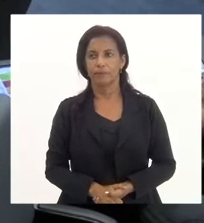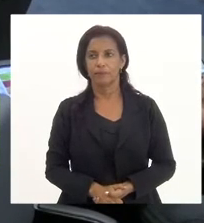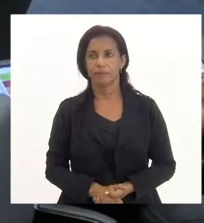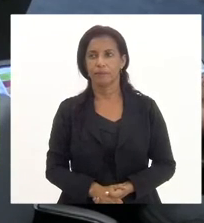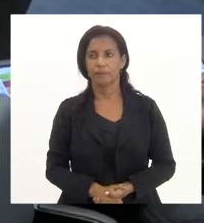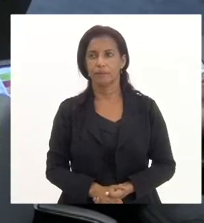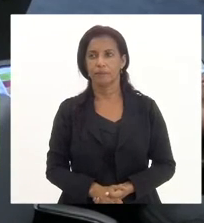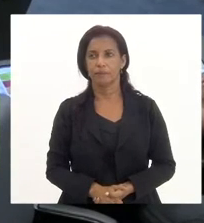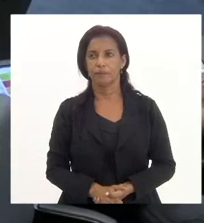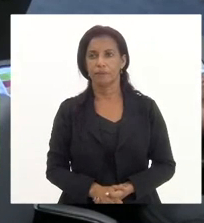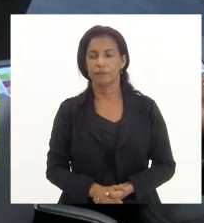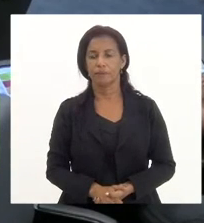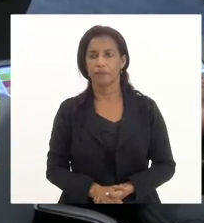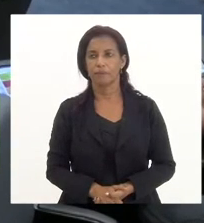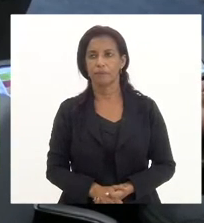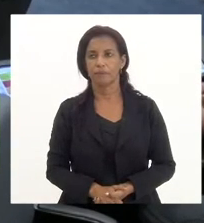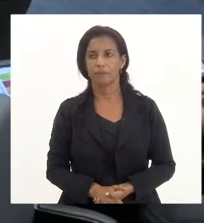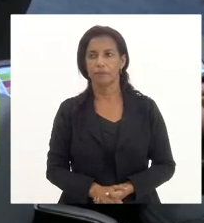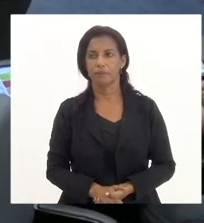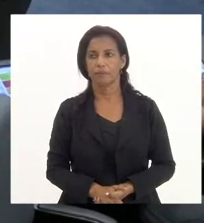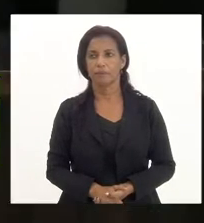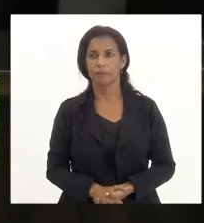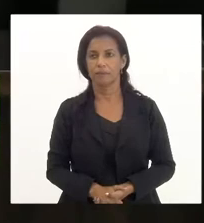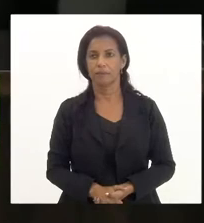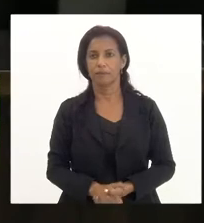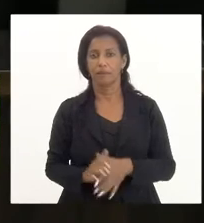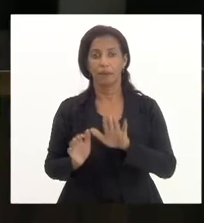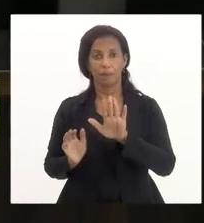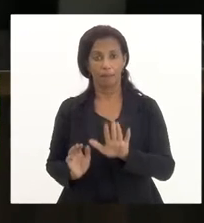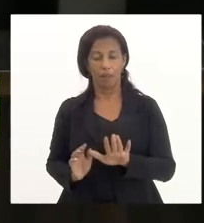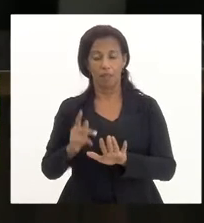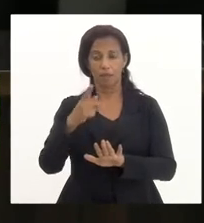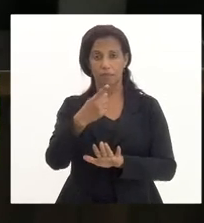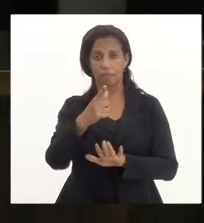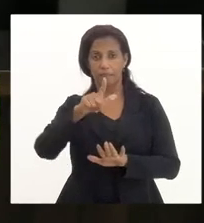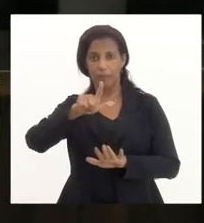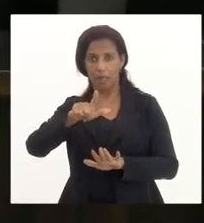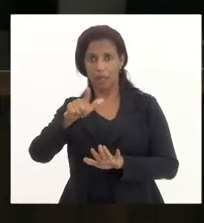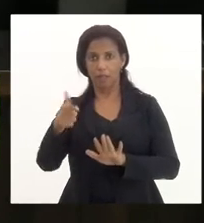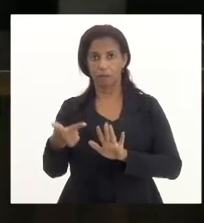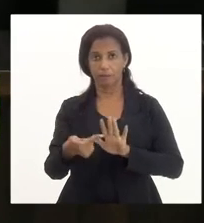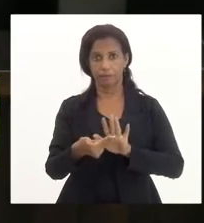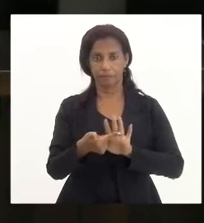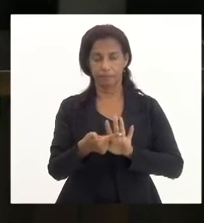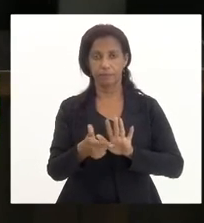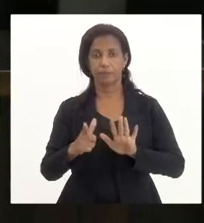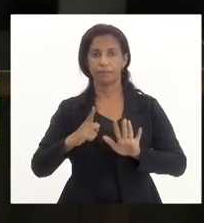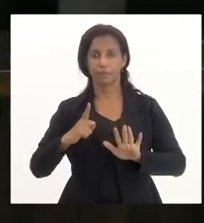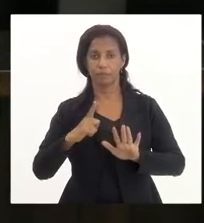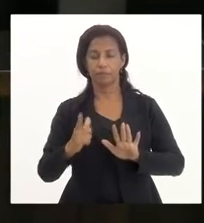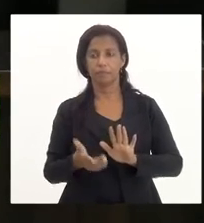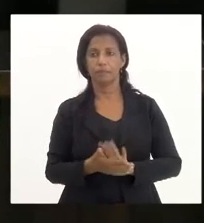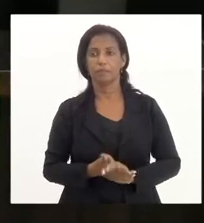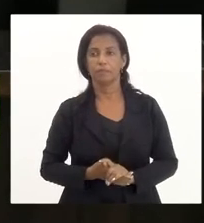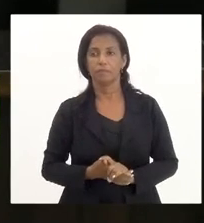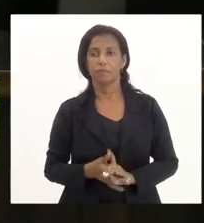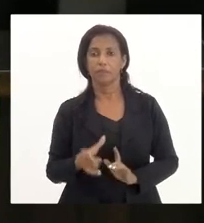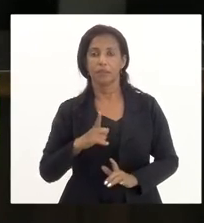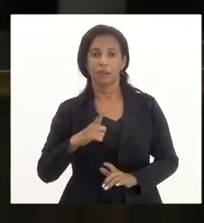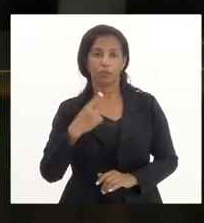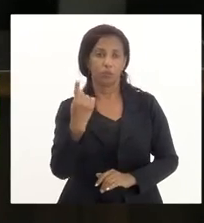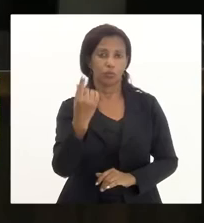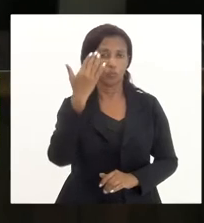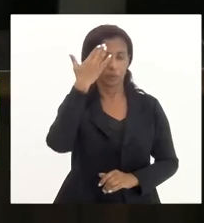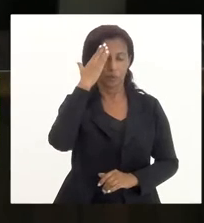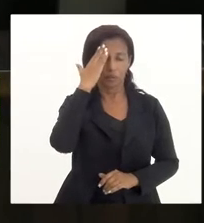bom mas esse spelle nós temos um entendimento